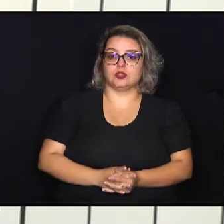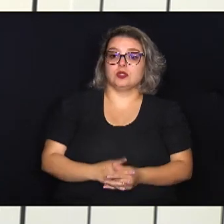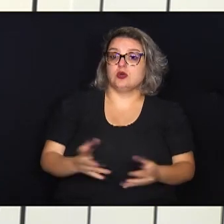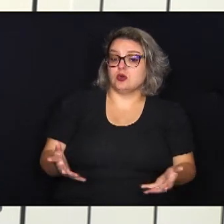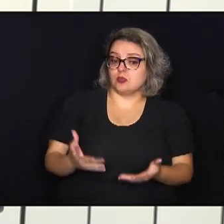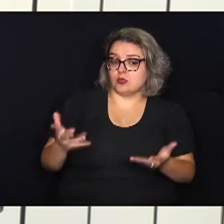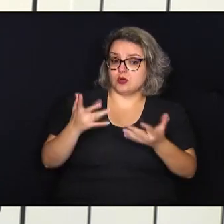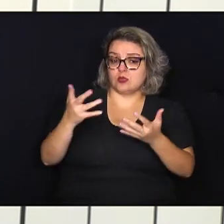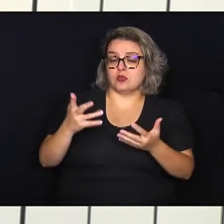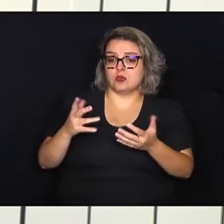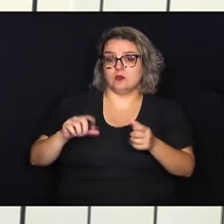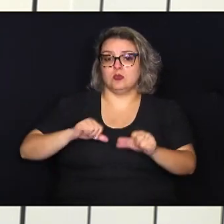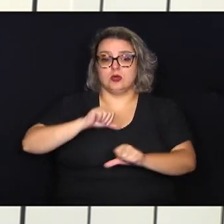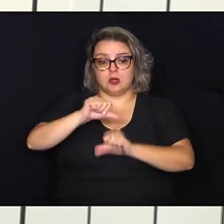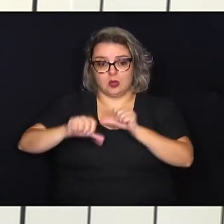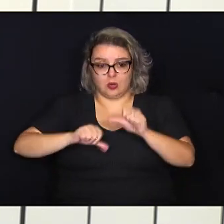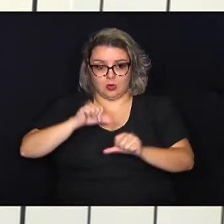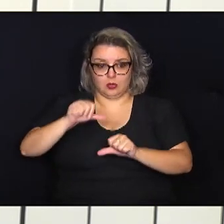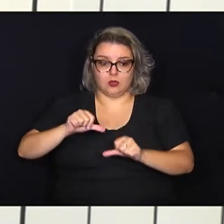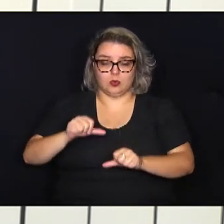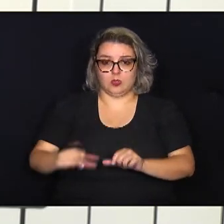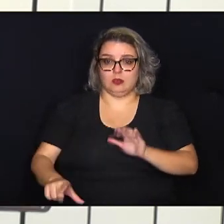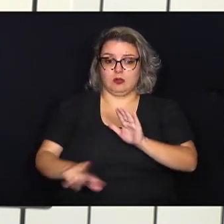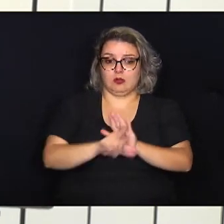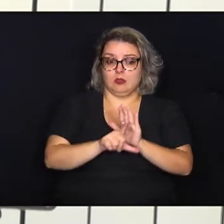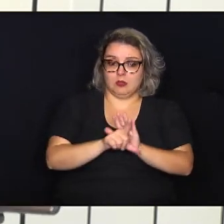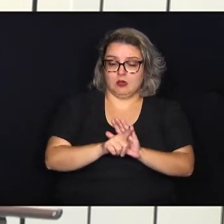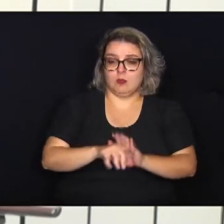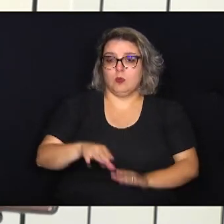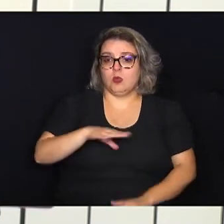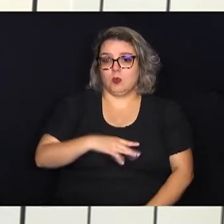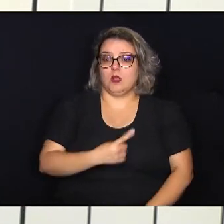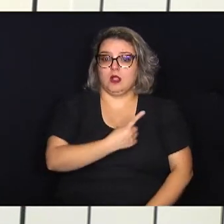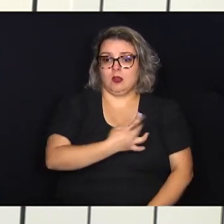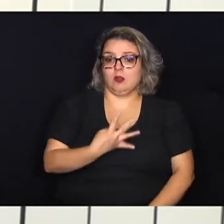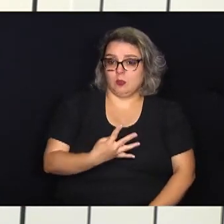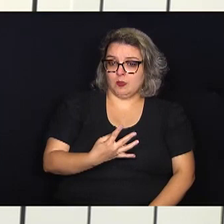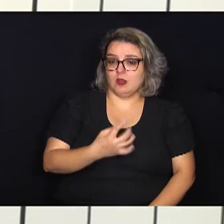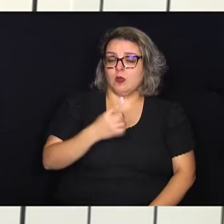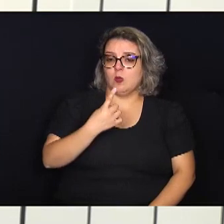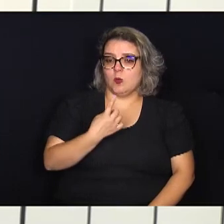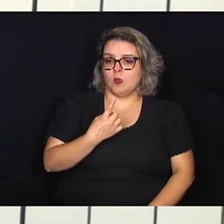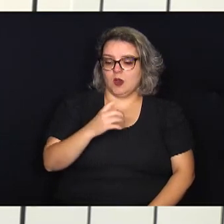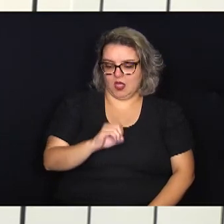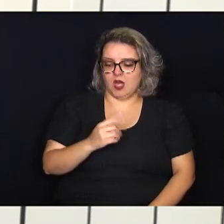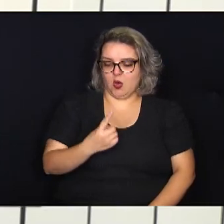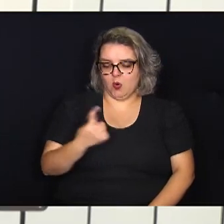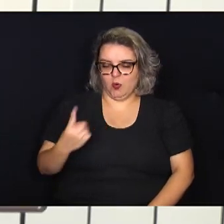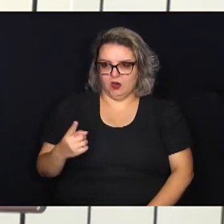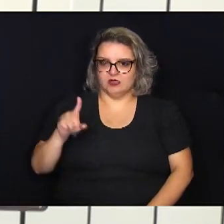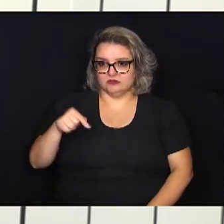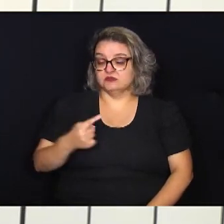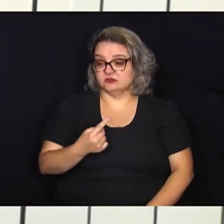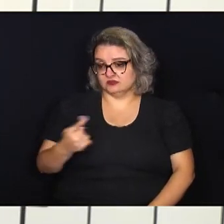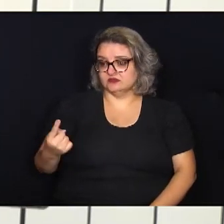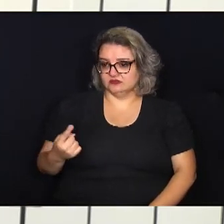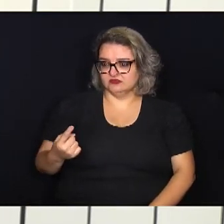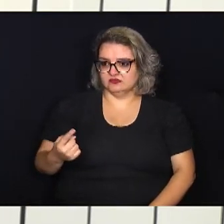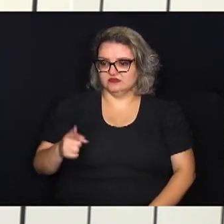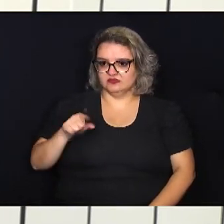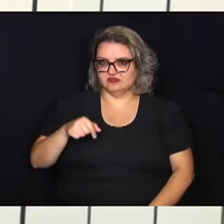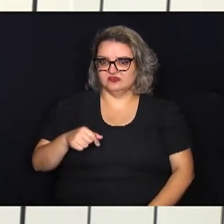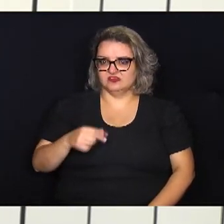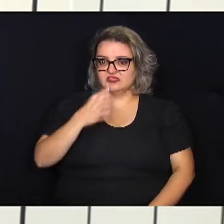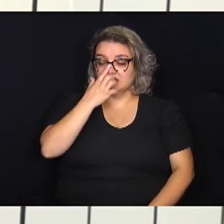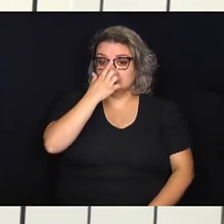uma alteração da Lei Municipal 14.011 de 2011, que rege as regras contra